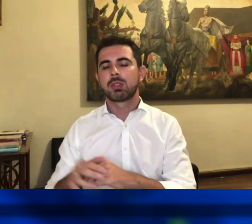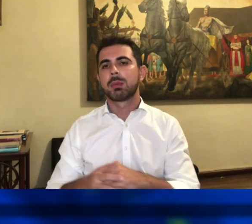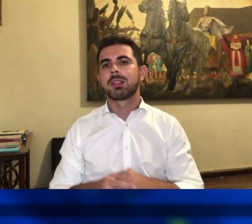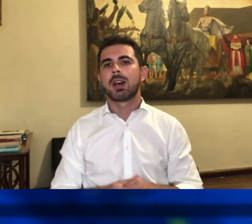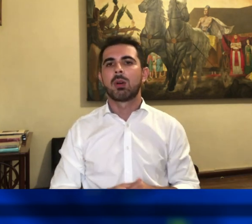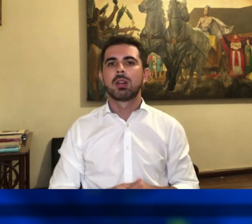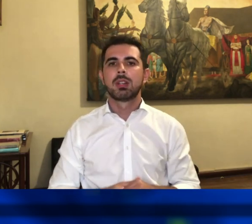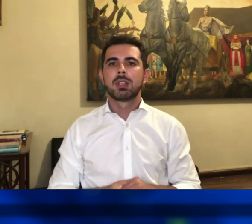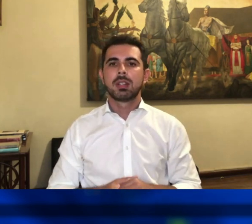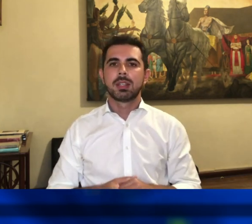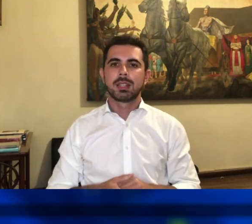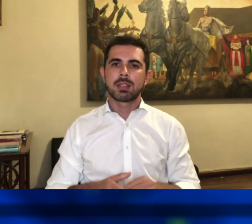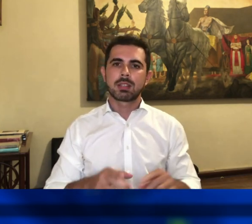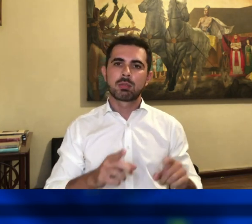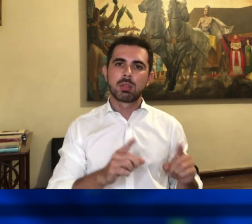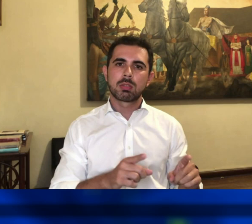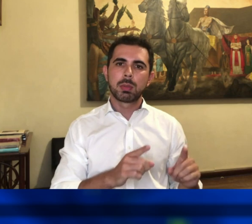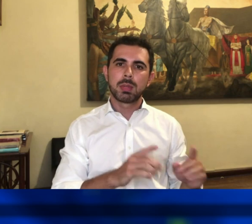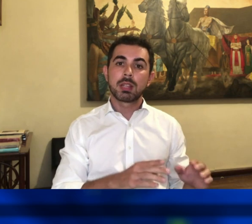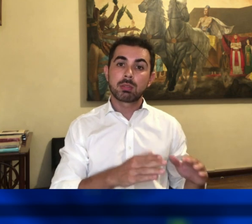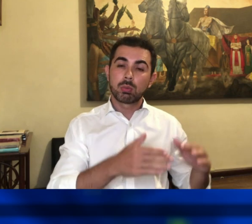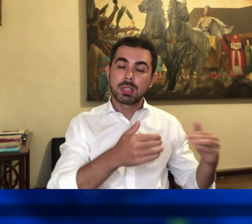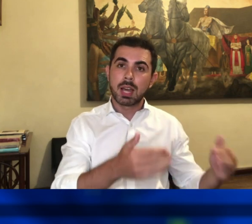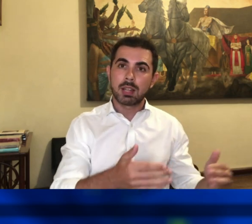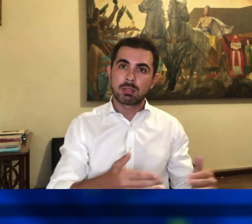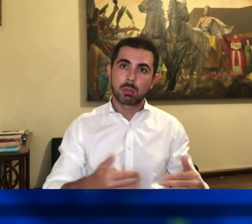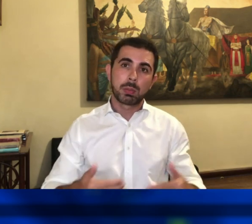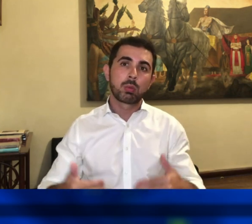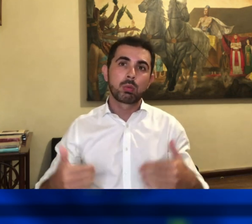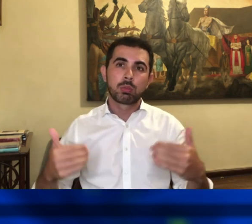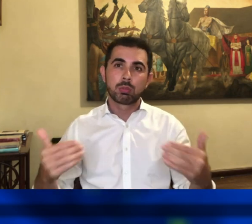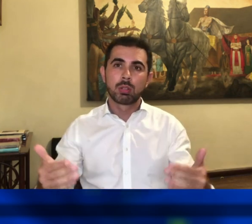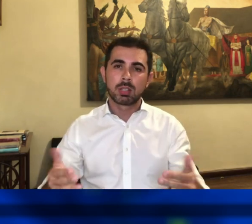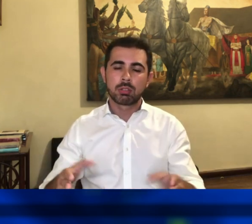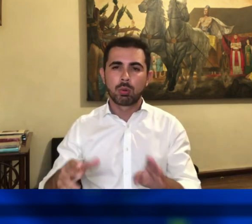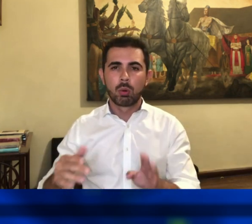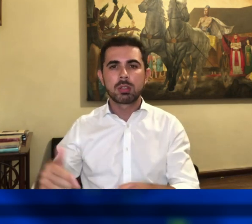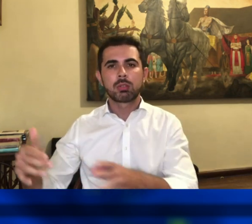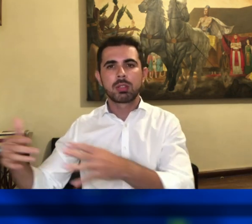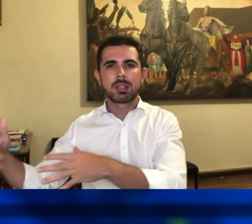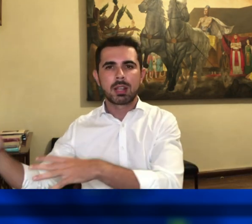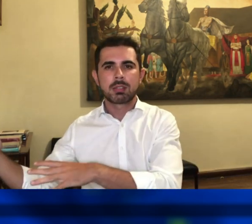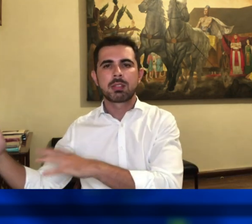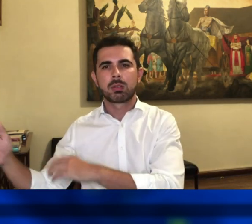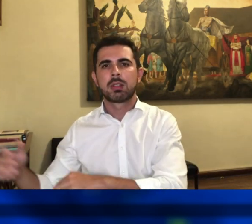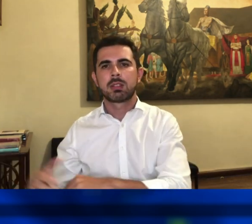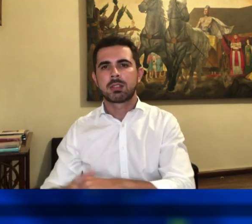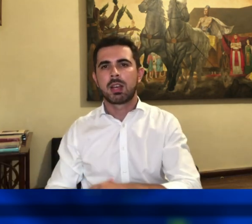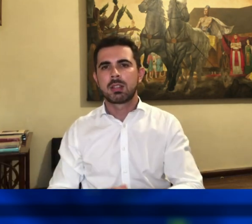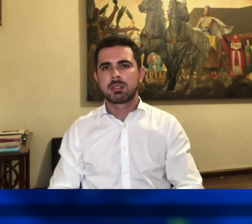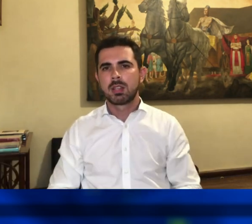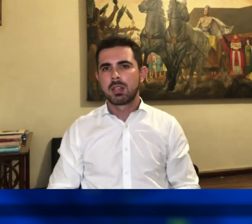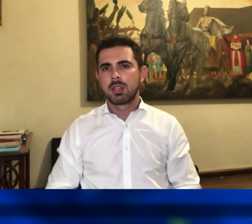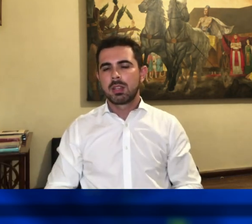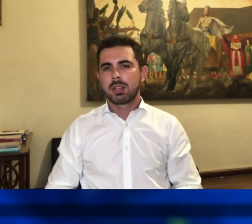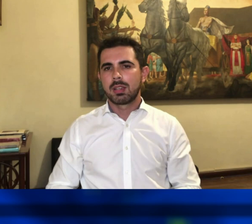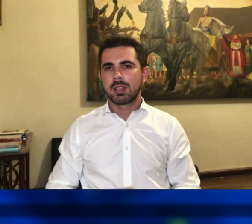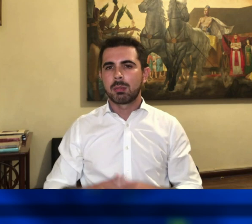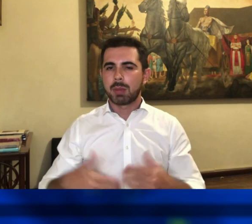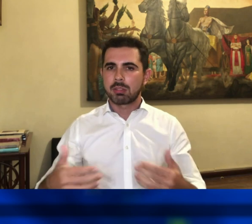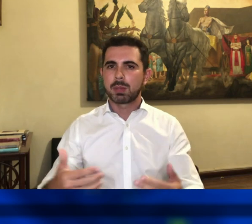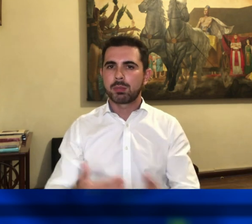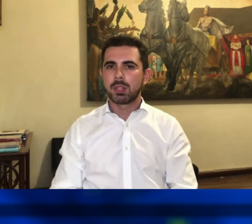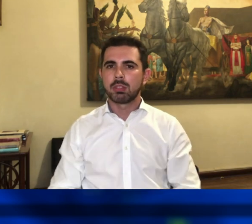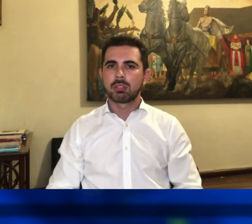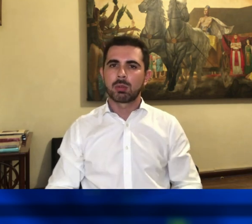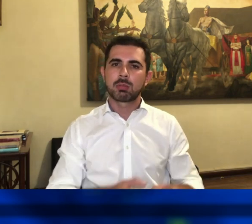ensino fundamental nessas duas primeiras unidades, precursoras de outras unidades que serão lançadas